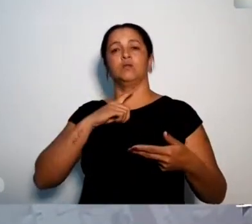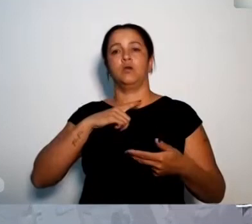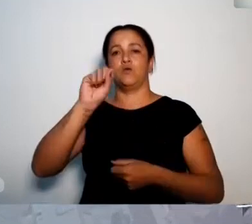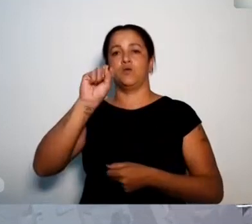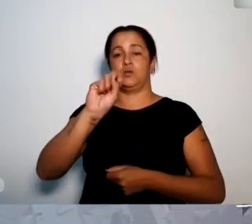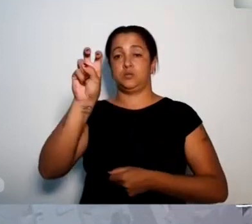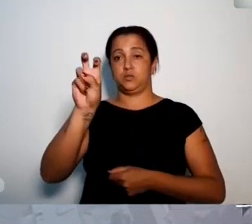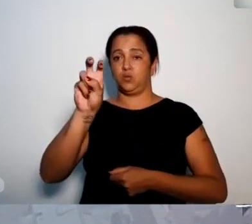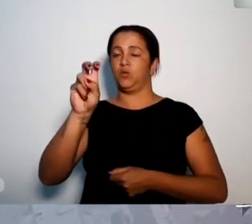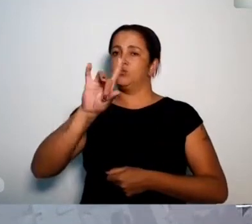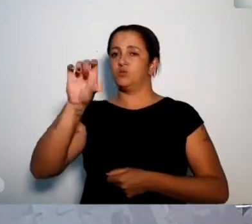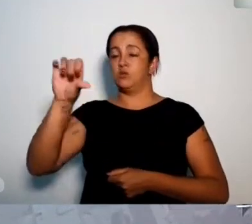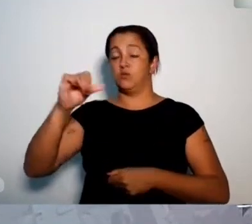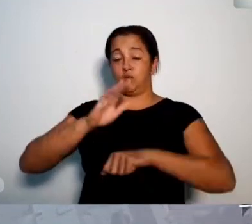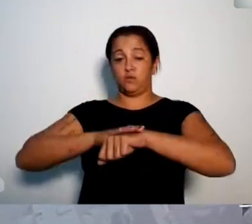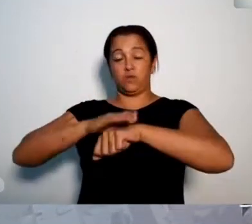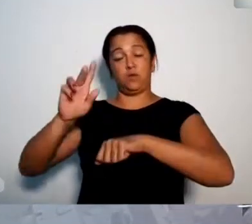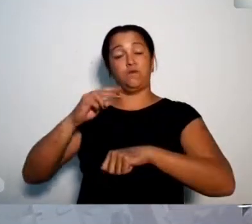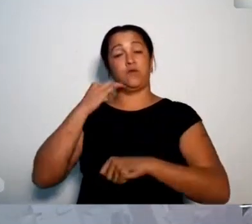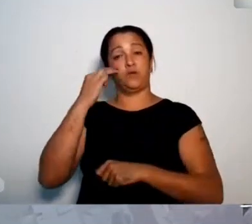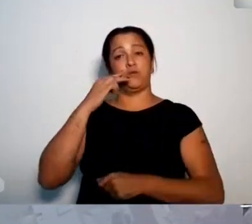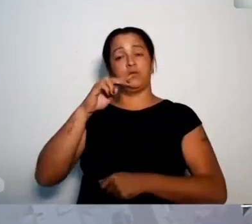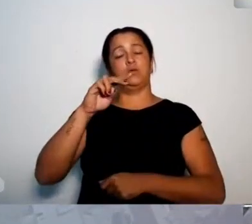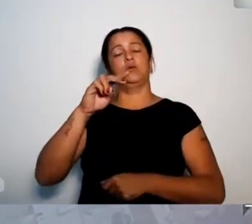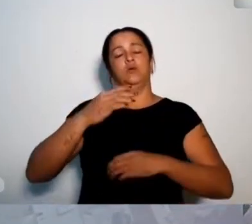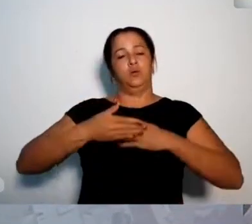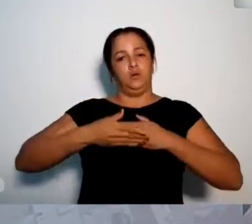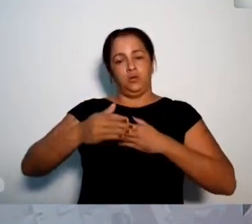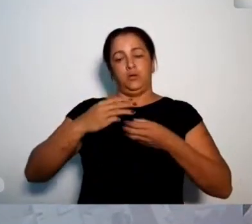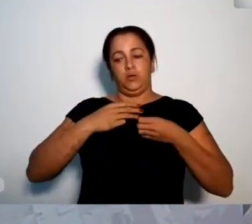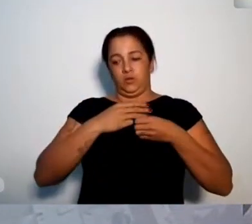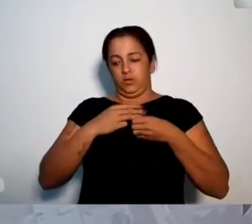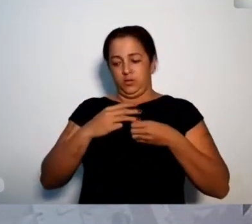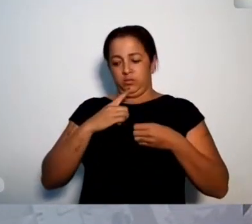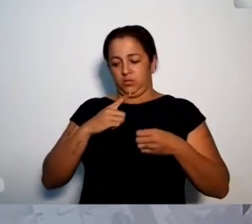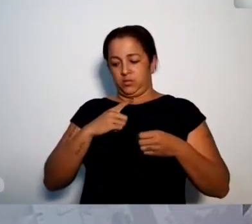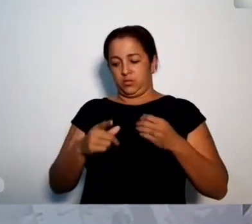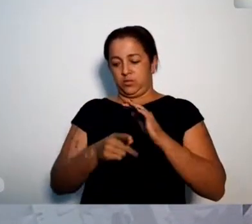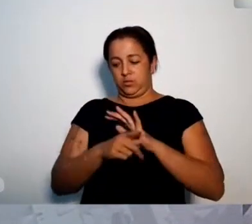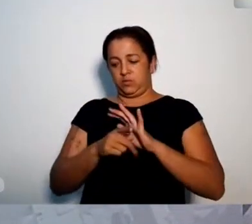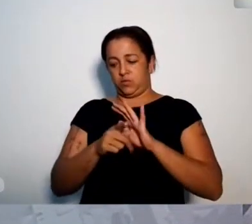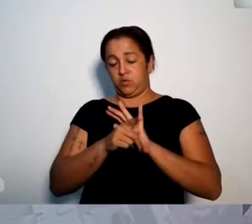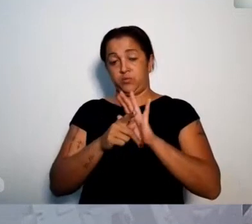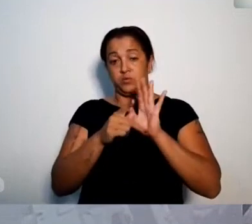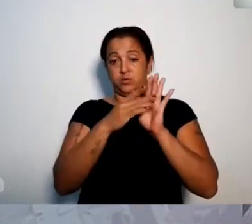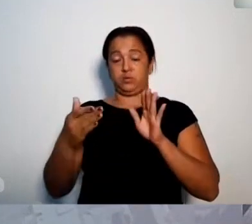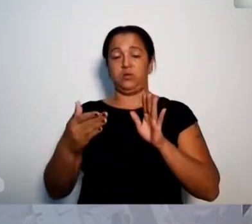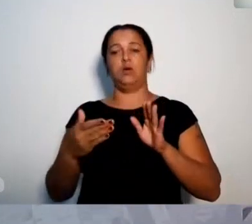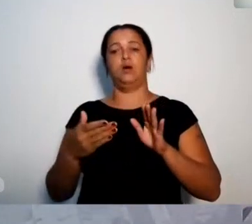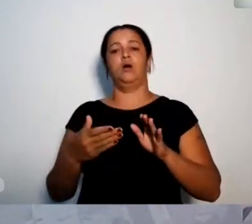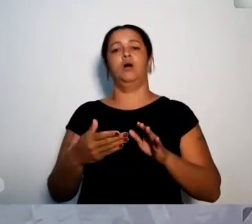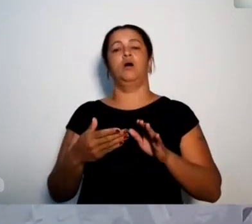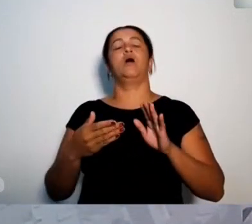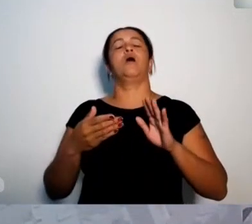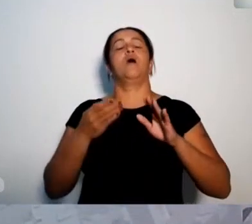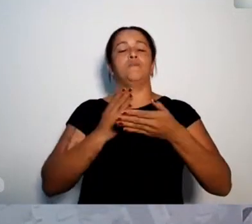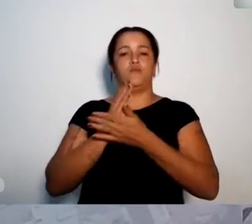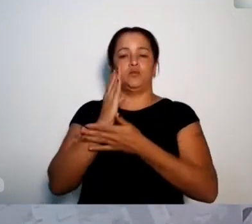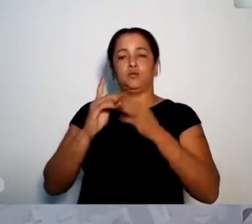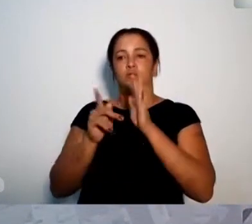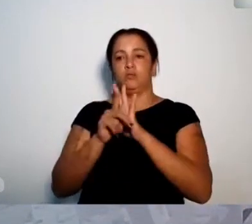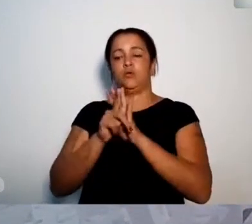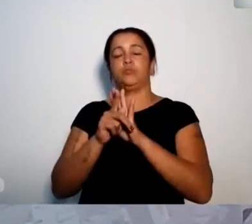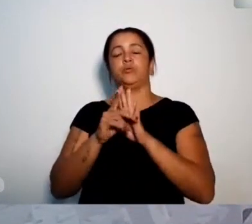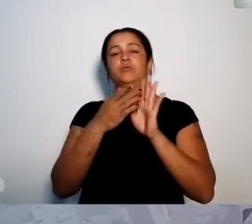de iniciativa do senhor prefeito municipal, onde fica, a partir da aprovação, instituído o Fundo do Trabalho do